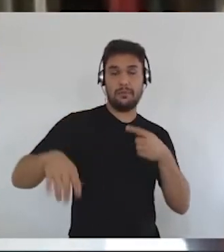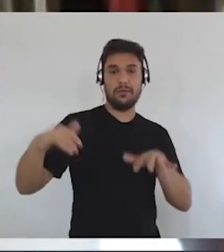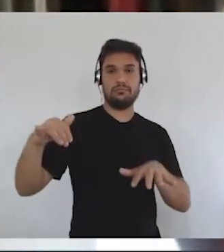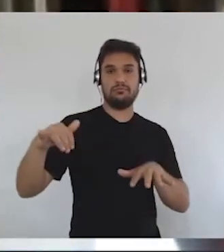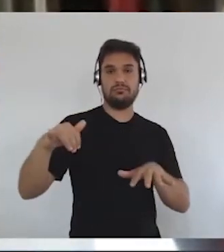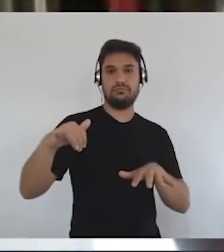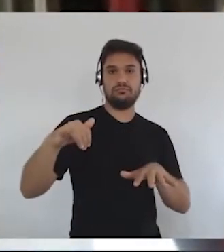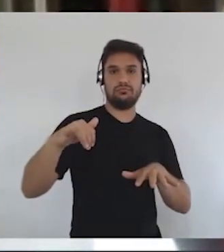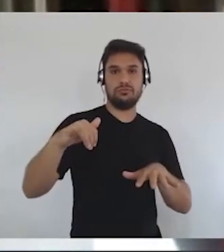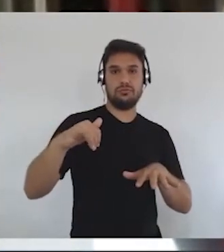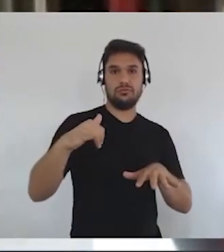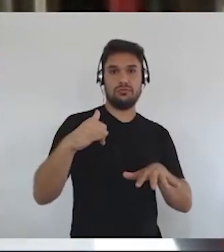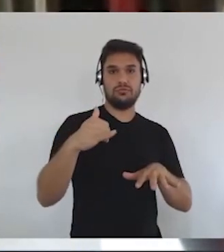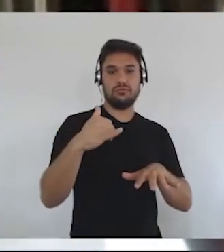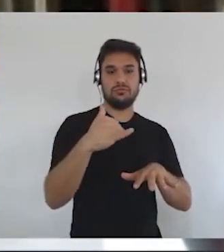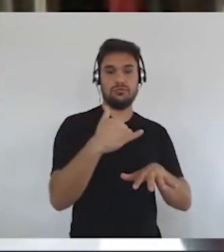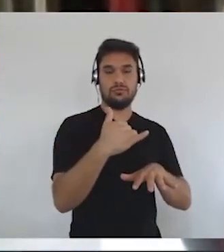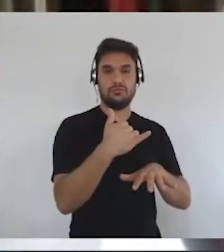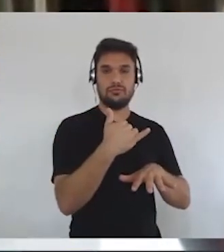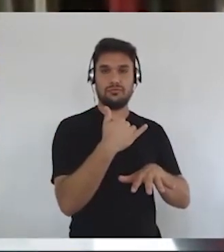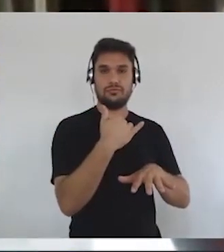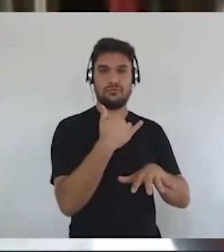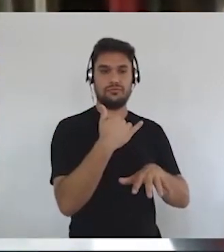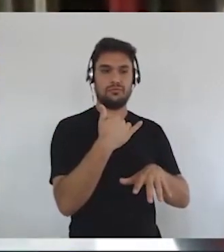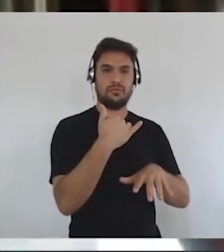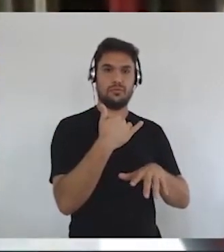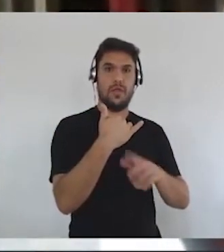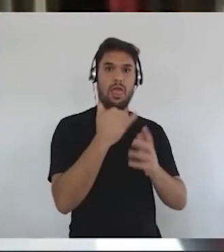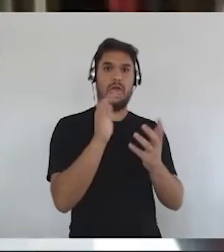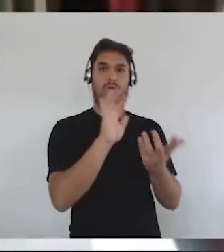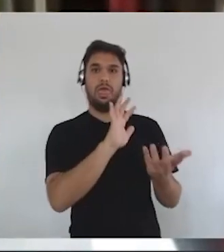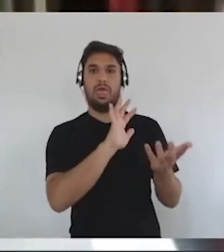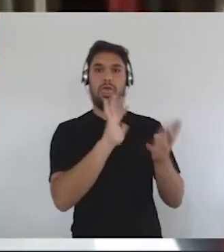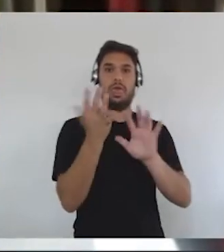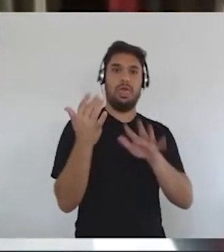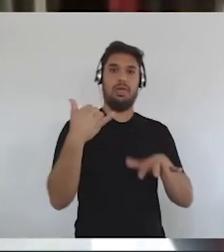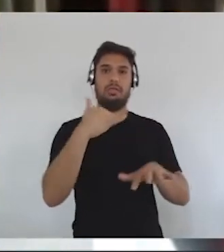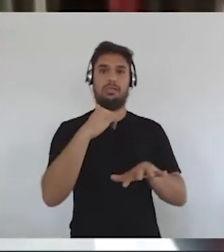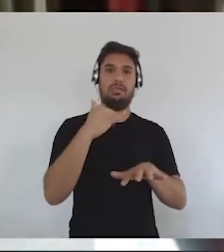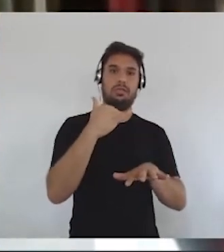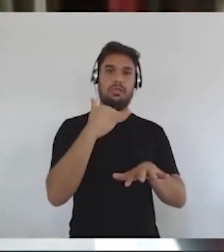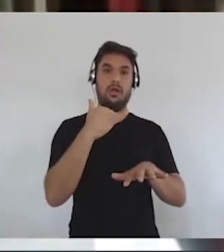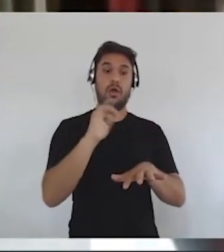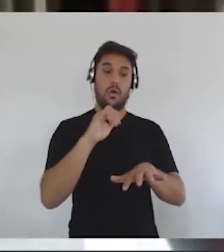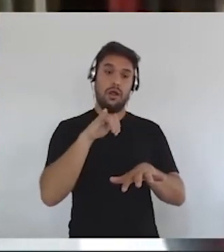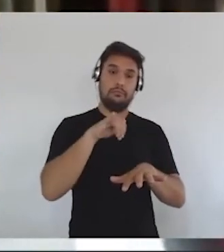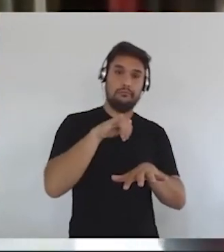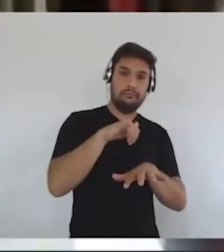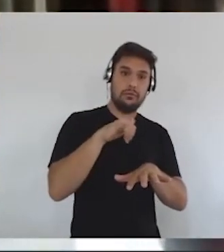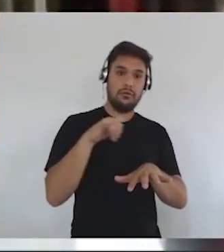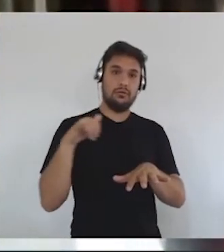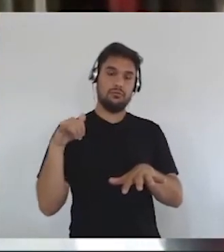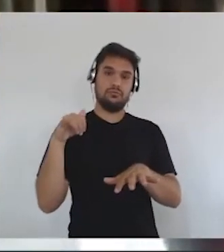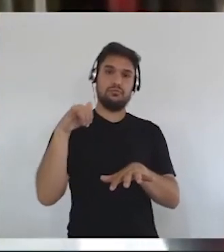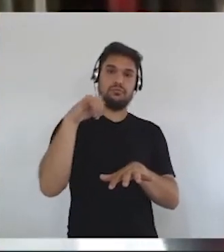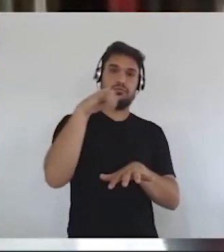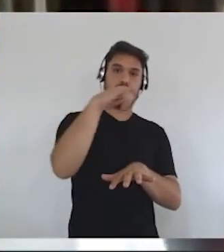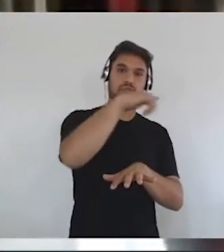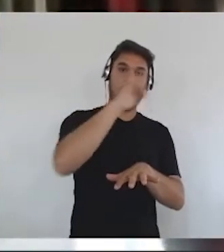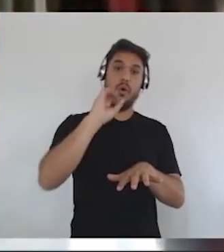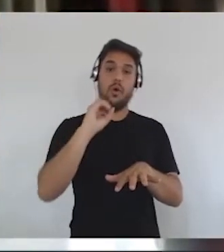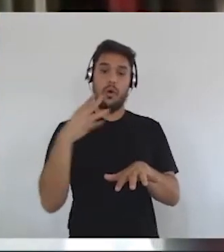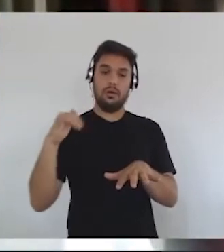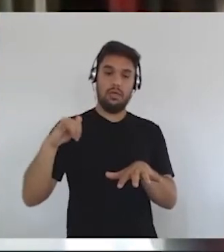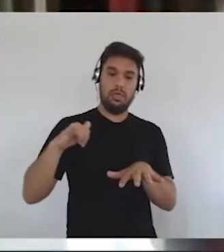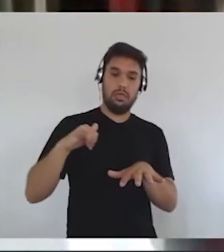então, portanto, vai contornar o território. Um cataclisma internacional leva o piloto a duas opções. Ou eu atravesso o território russo, ou